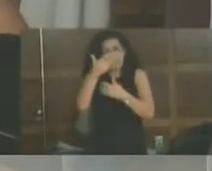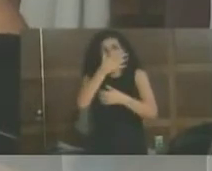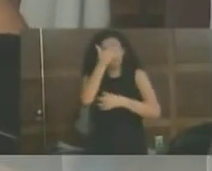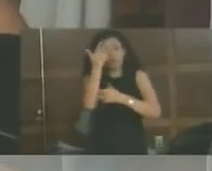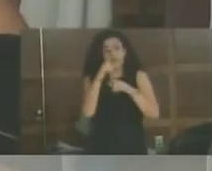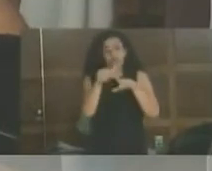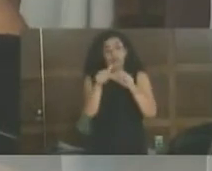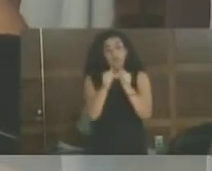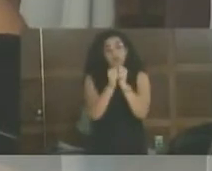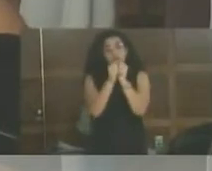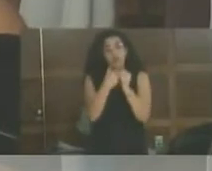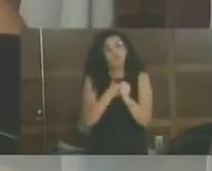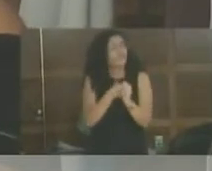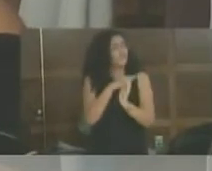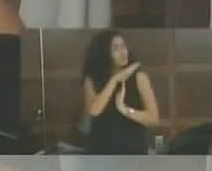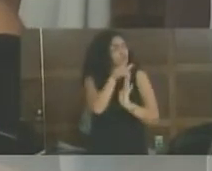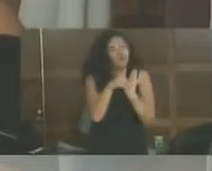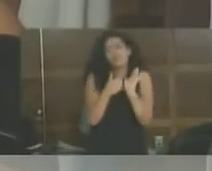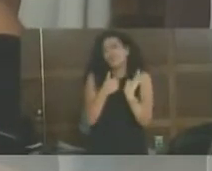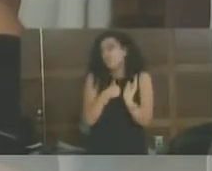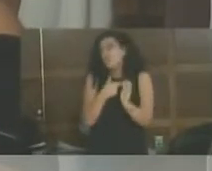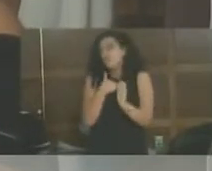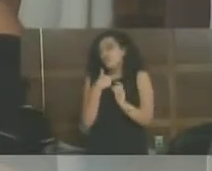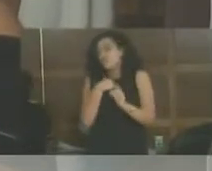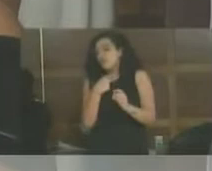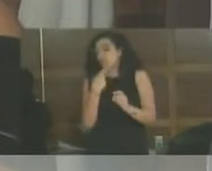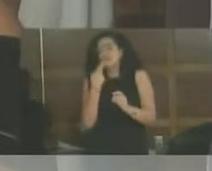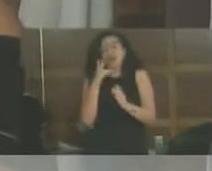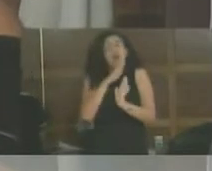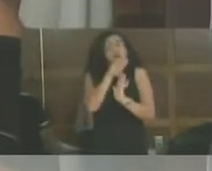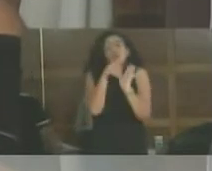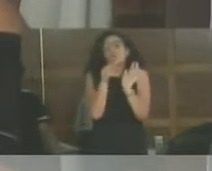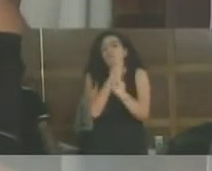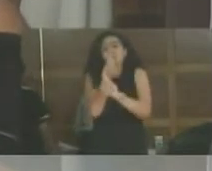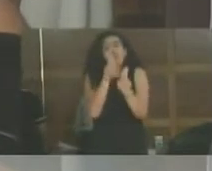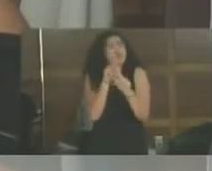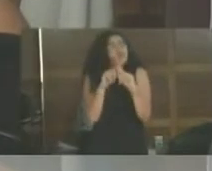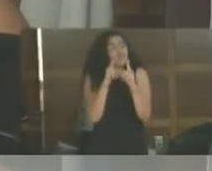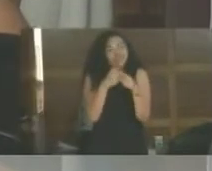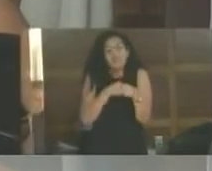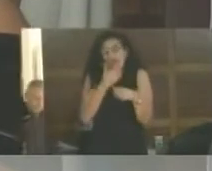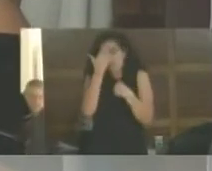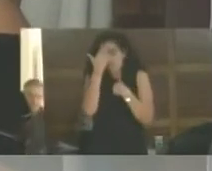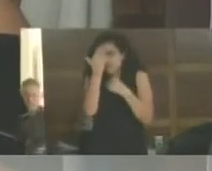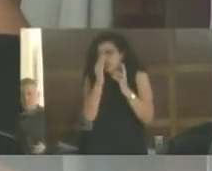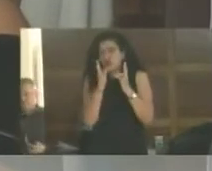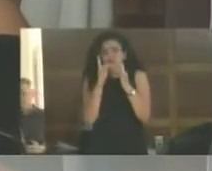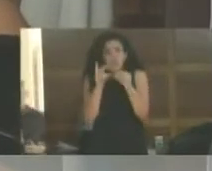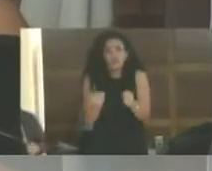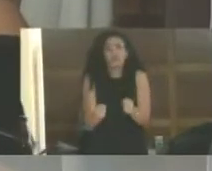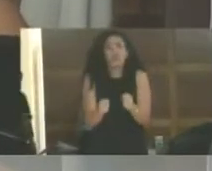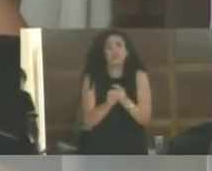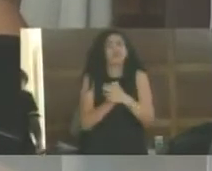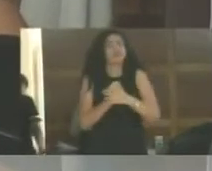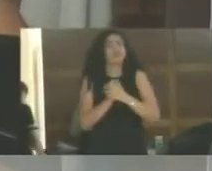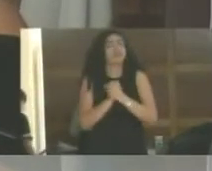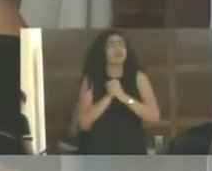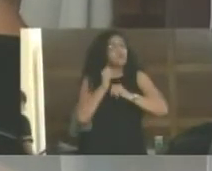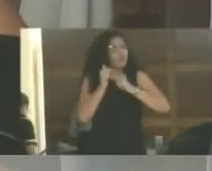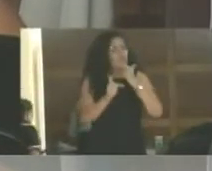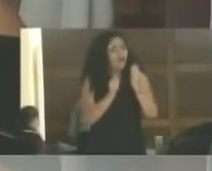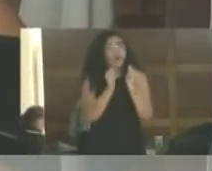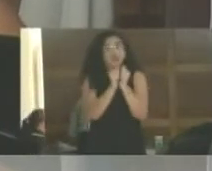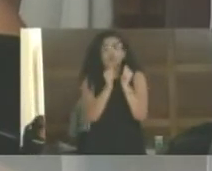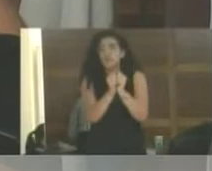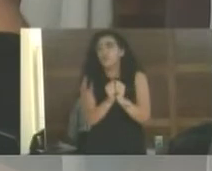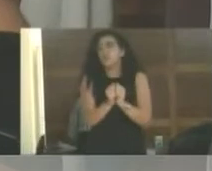Muito obrigada a todos vocês. Eu não vou dizer nome para não ser injusta, porque foram todos, né, que lutaram pelo nosso nome nesse momento muito pessoal